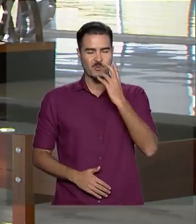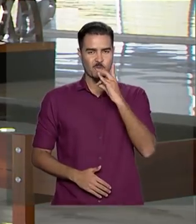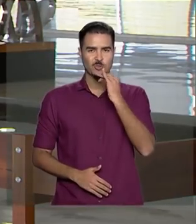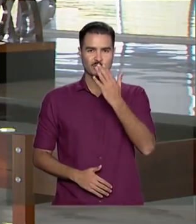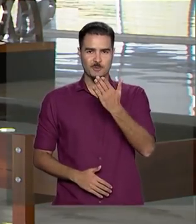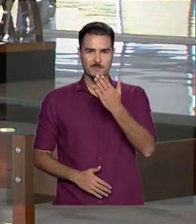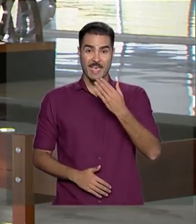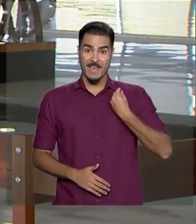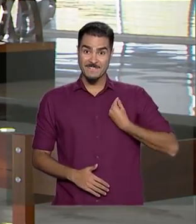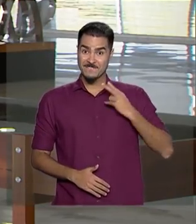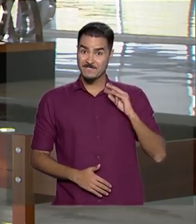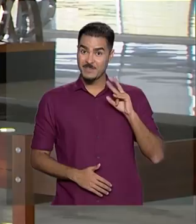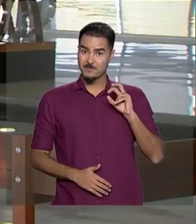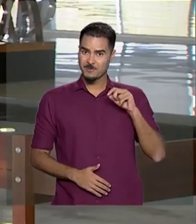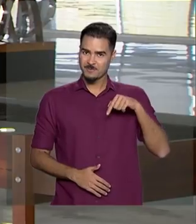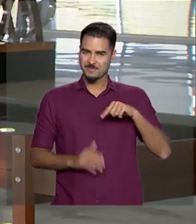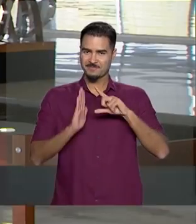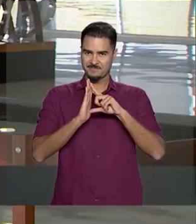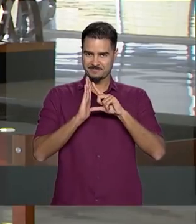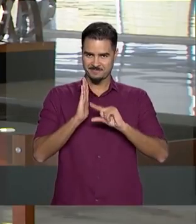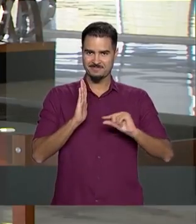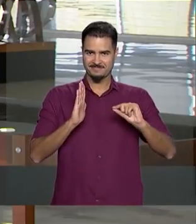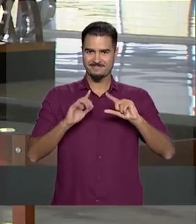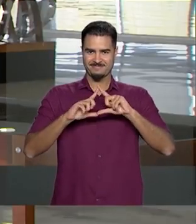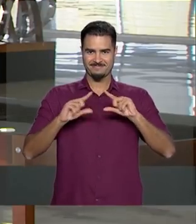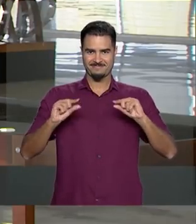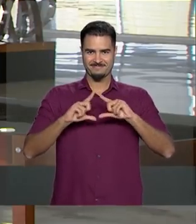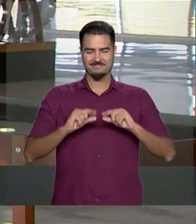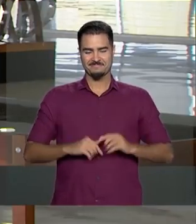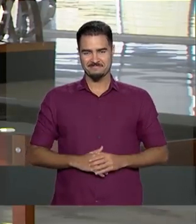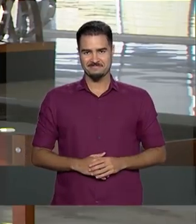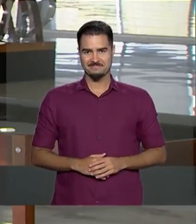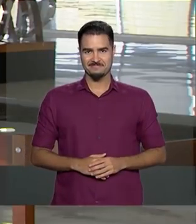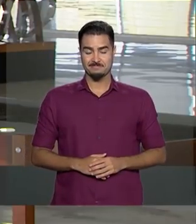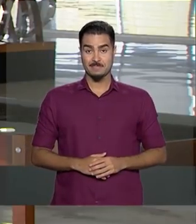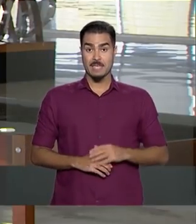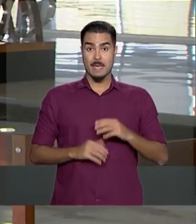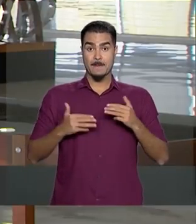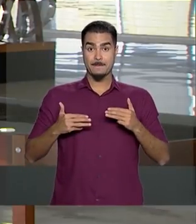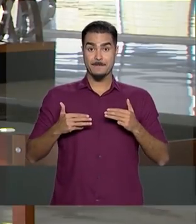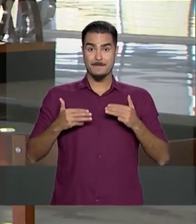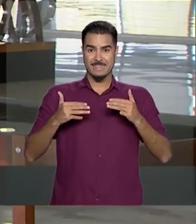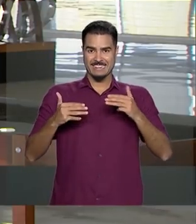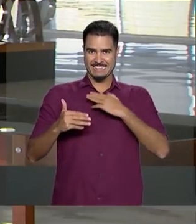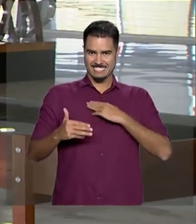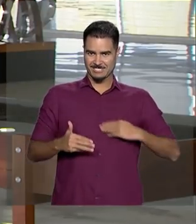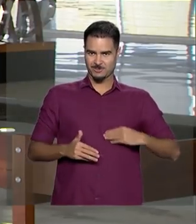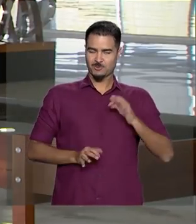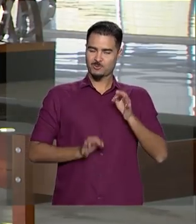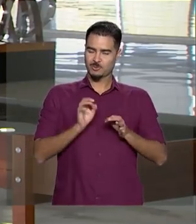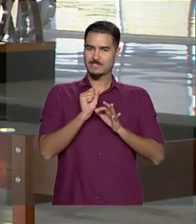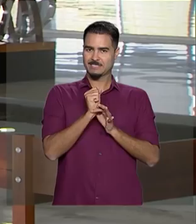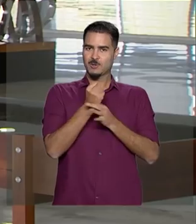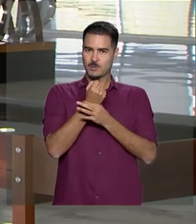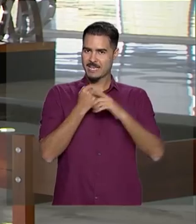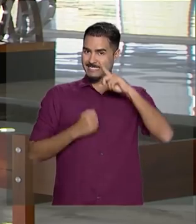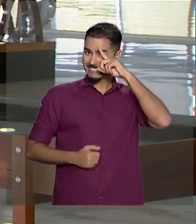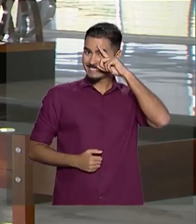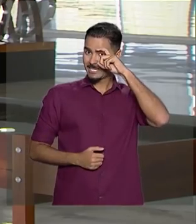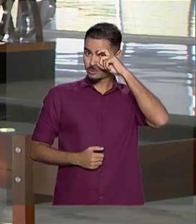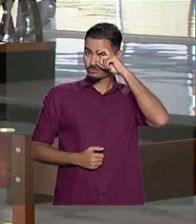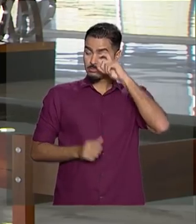Olá, bom dia. Falamos ao vivo do Palácio do Planalto, em Brasília. O ministro da Justiça e Segurança Pública, Sérgio